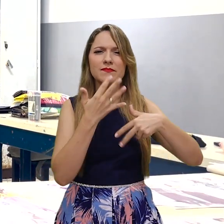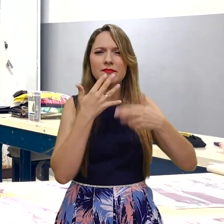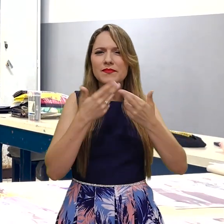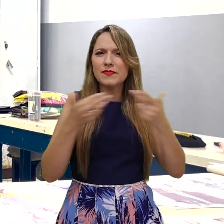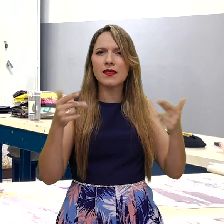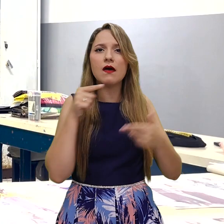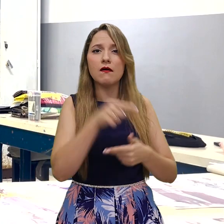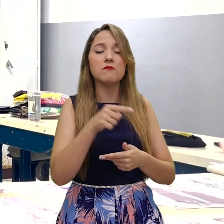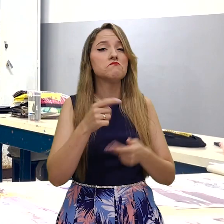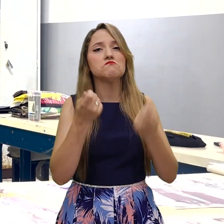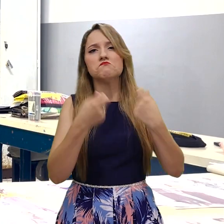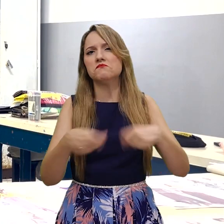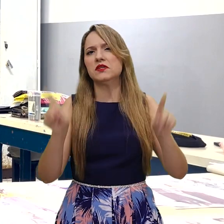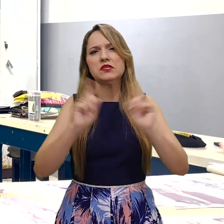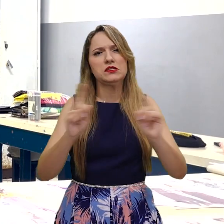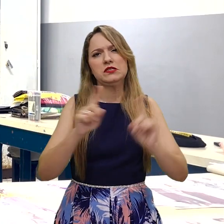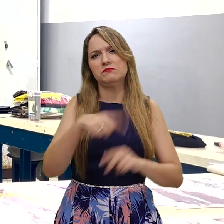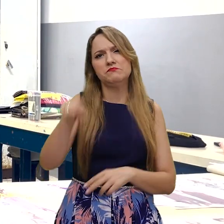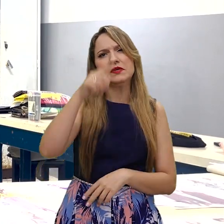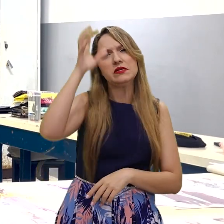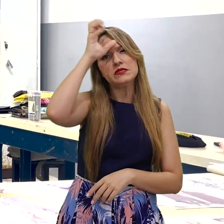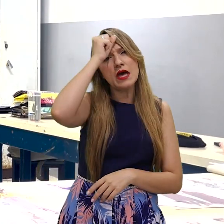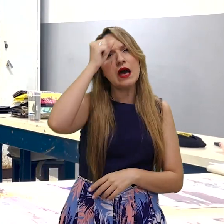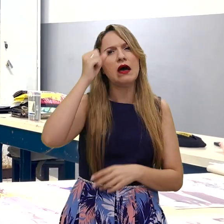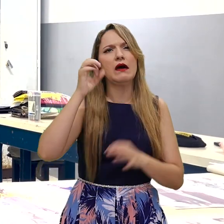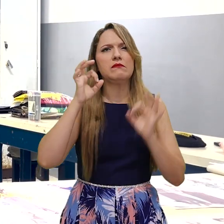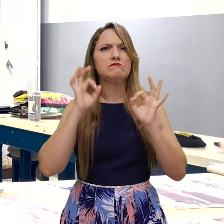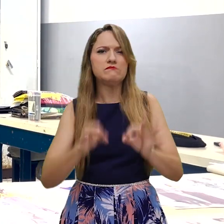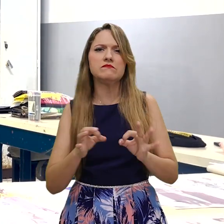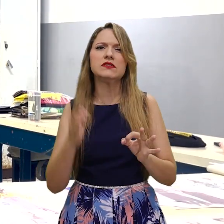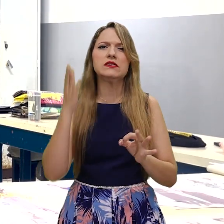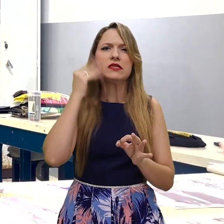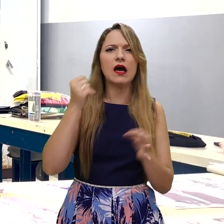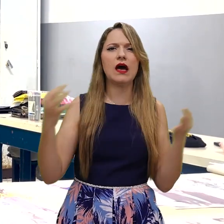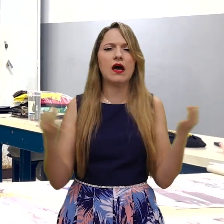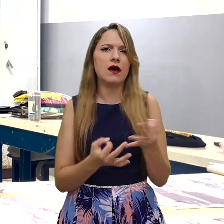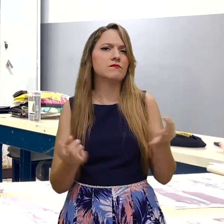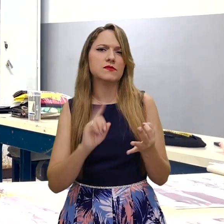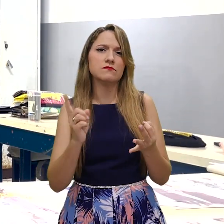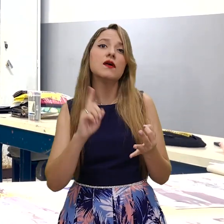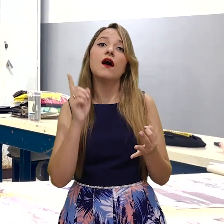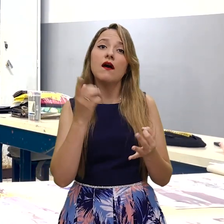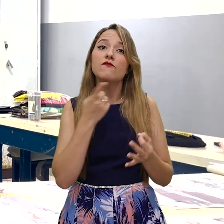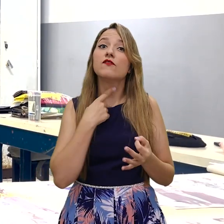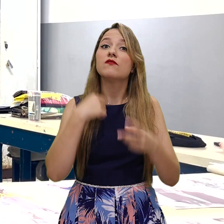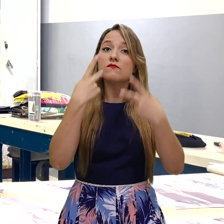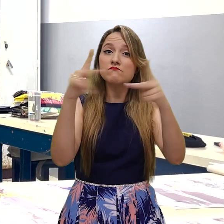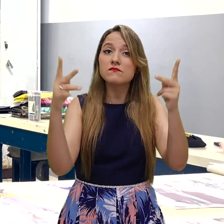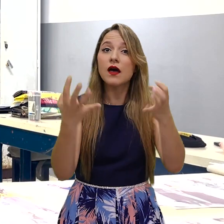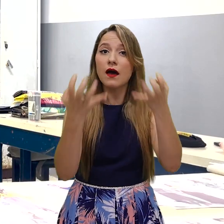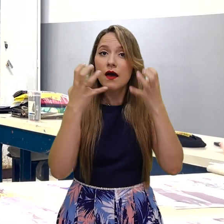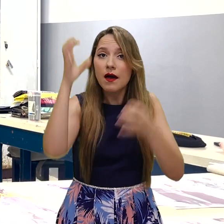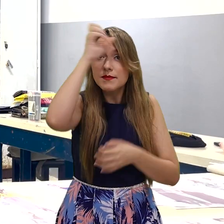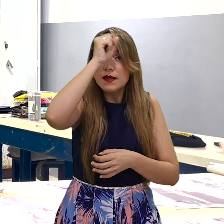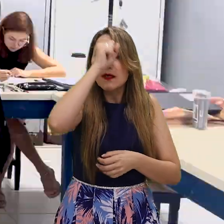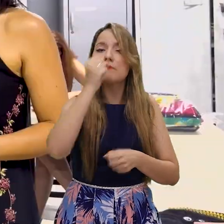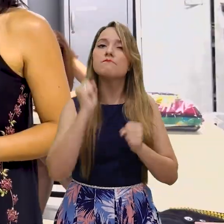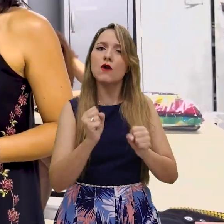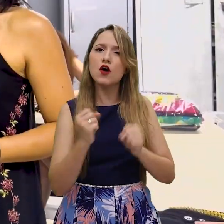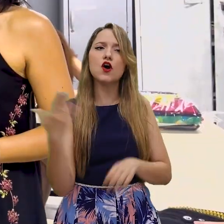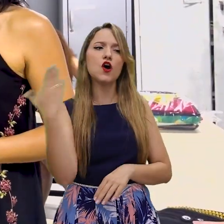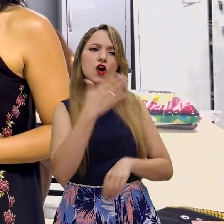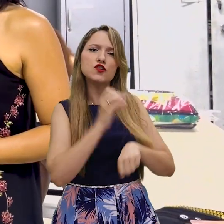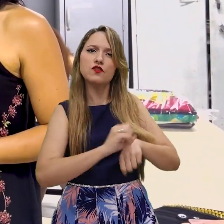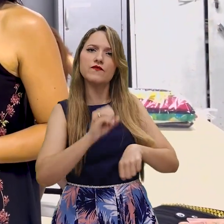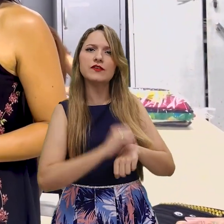você querer aprender uma nova habilidade. Porque com a técnica e a prática, você com certeza vai colher o seu resultado. Bom,